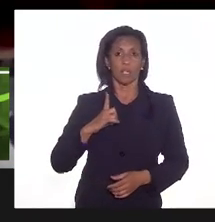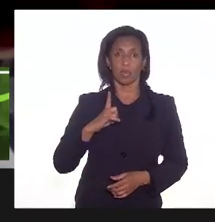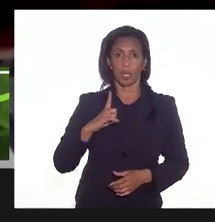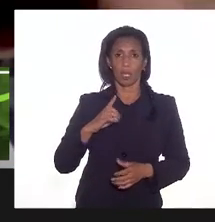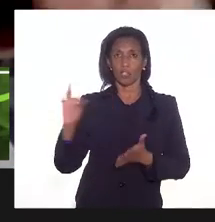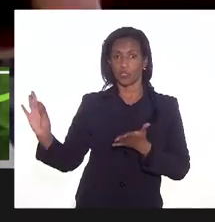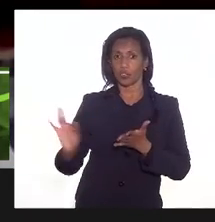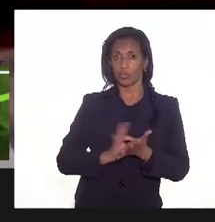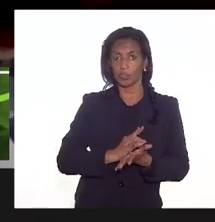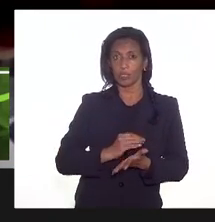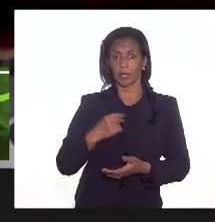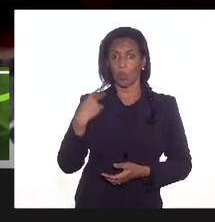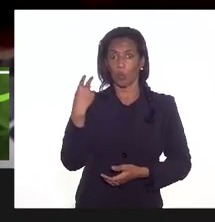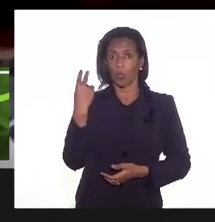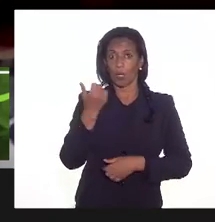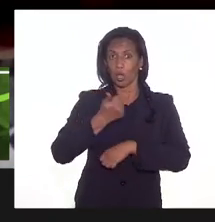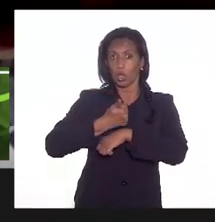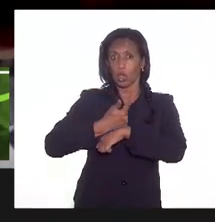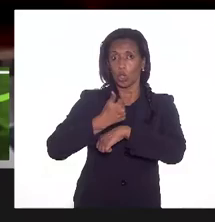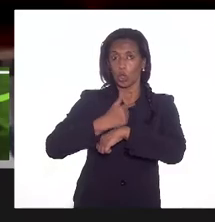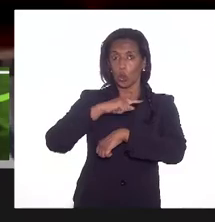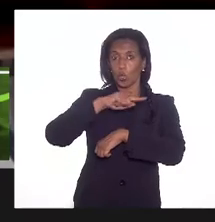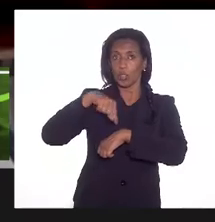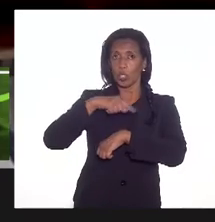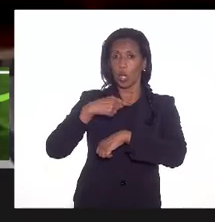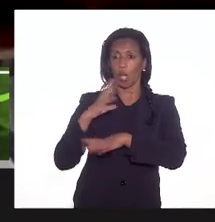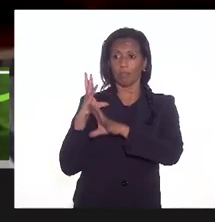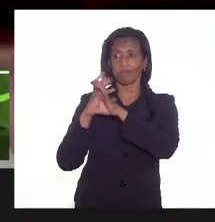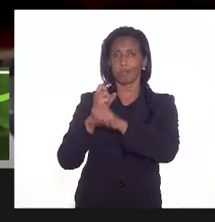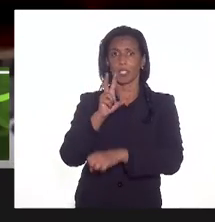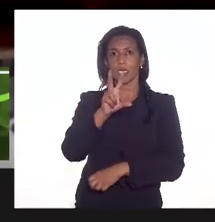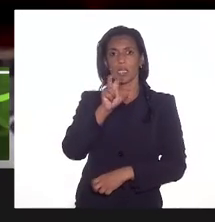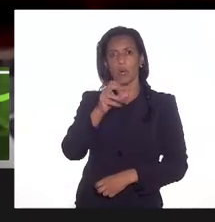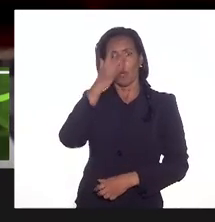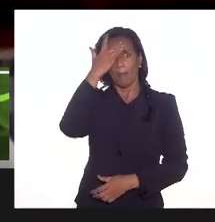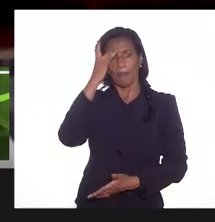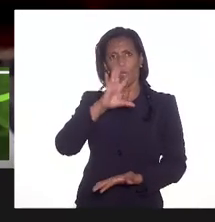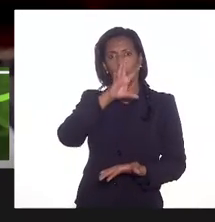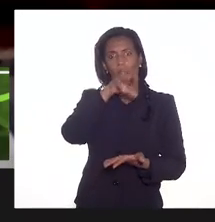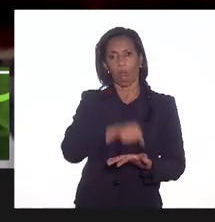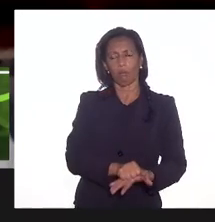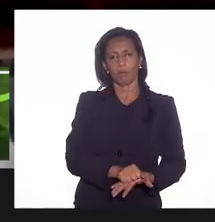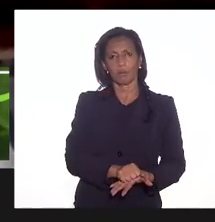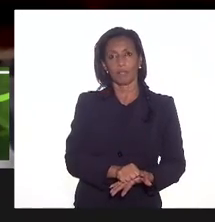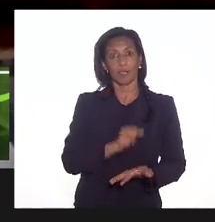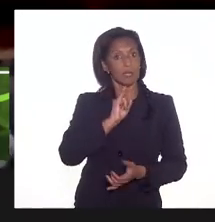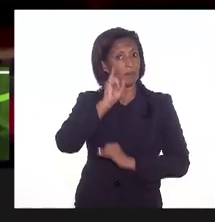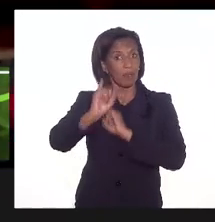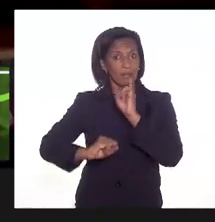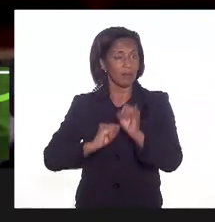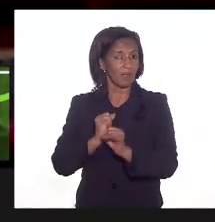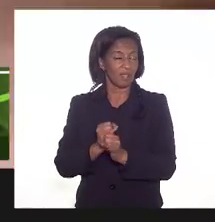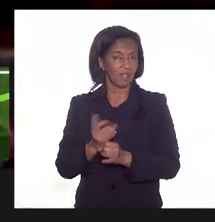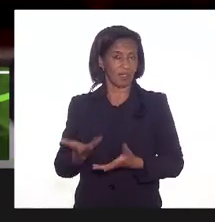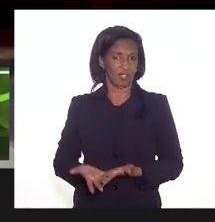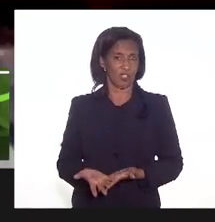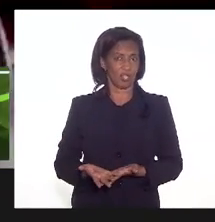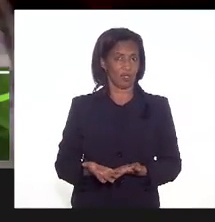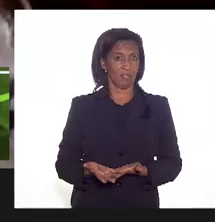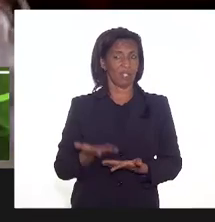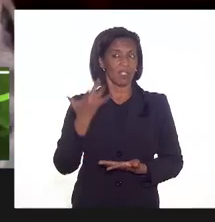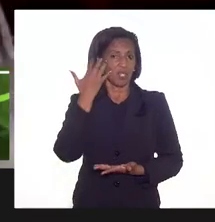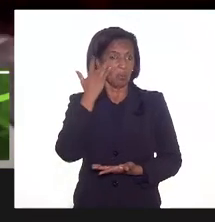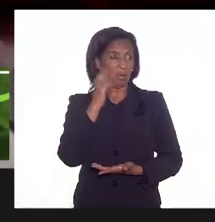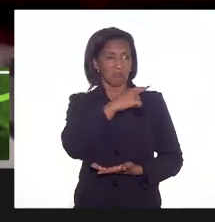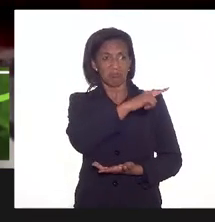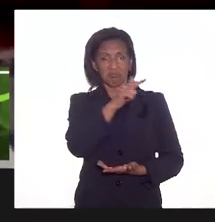inscrição em 12 horas tinham 50 inscritos em 12 horas isso pela internet e acho que a maioria daqui